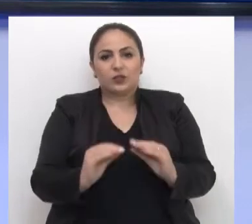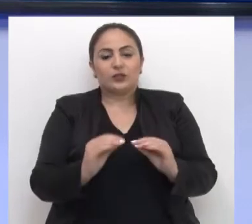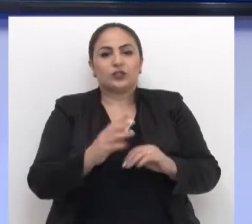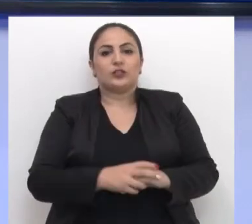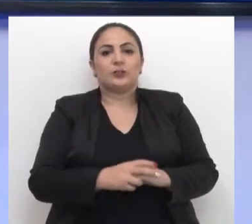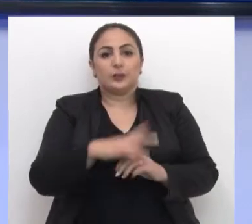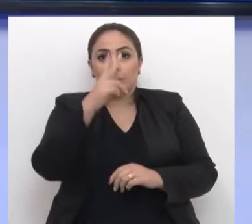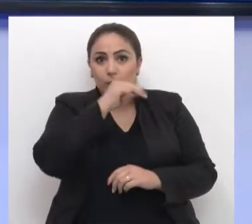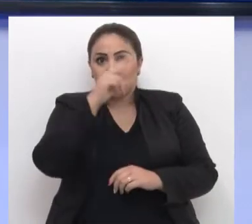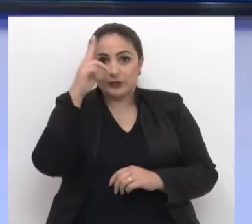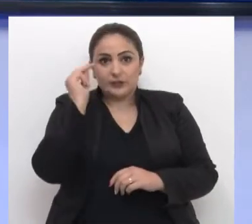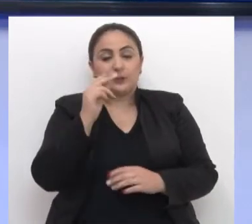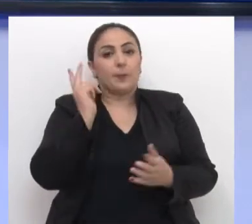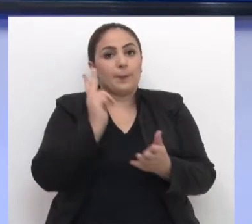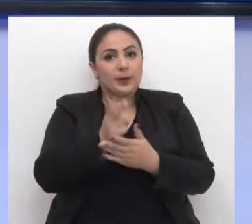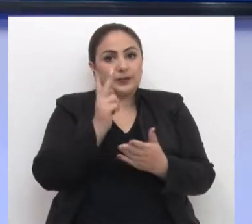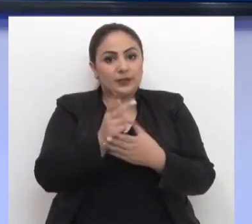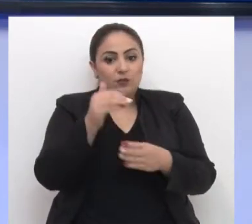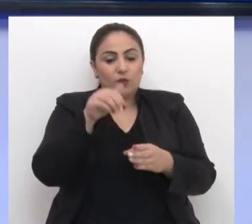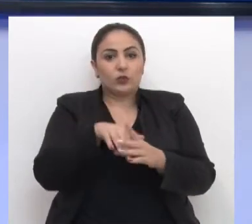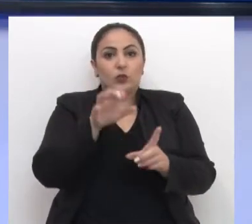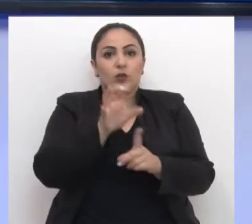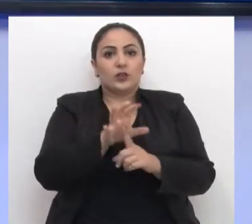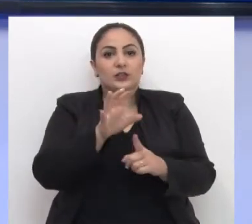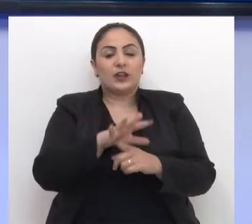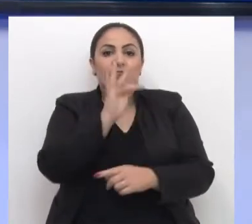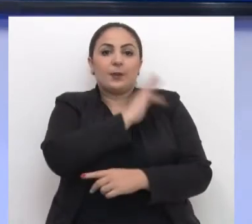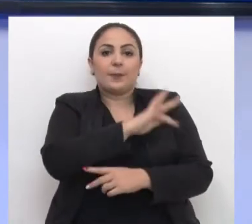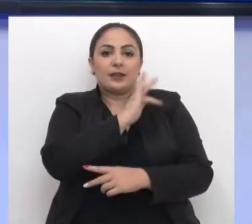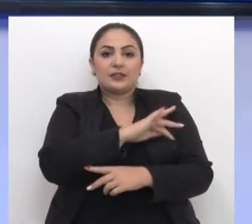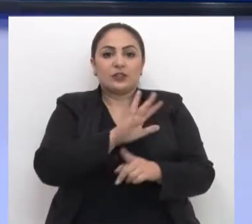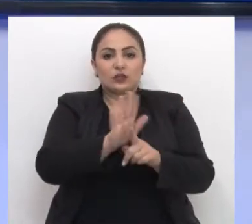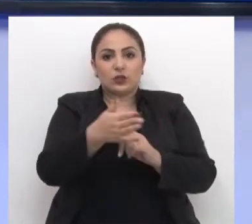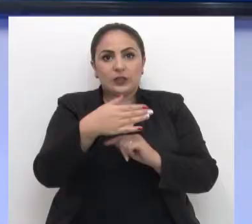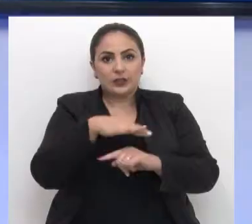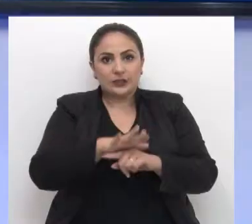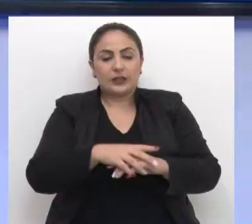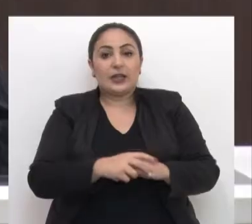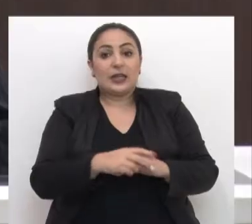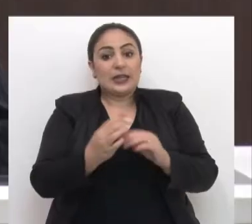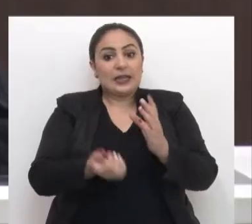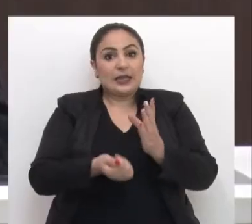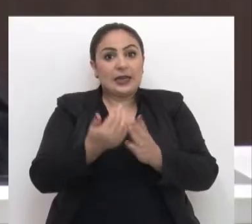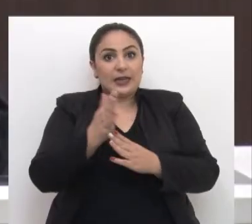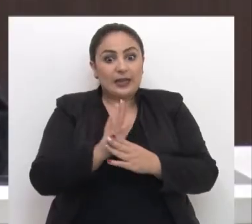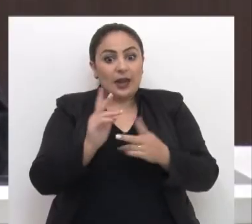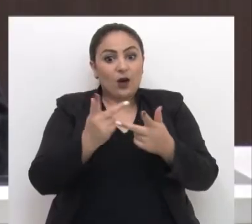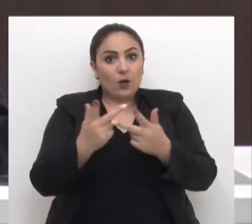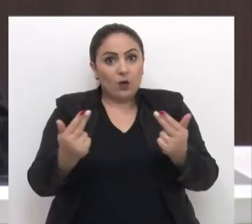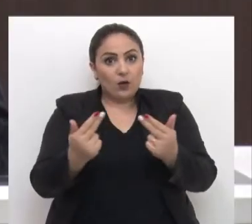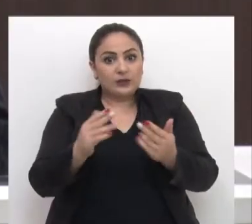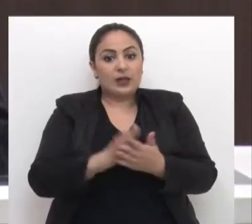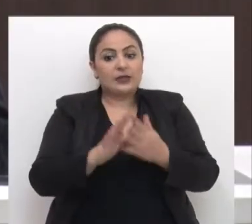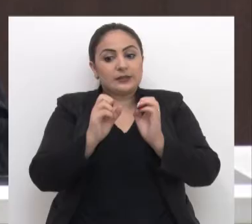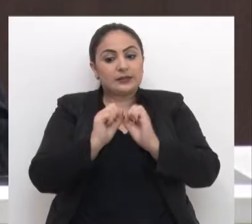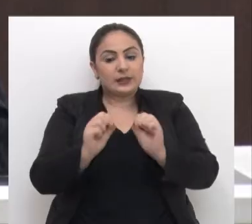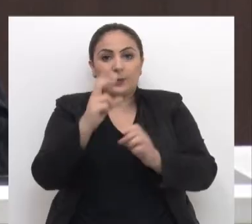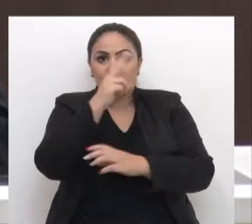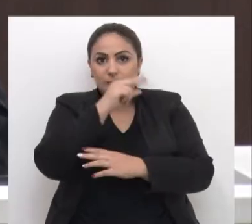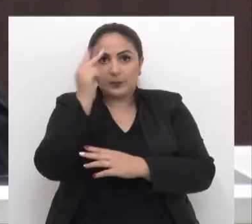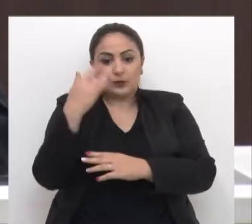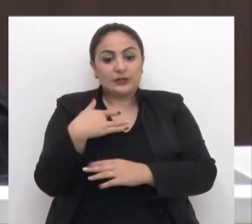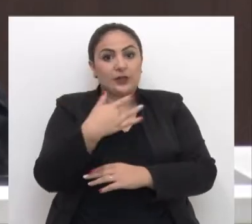Boa noite. Parlamento Municipal mantém veto à farmácia solidária. Ele cria atribuições